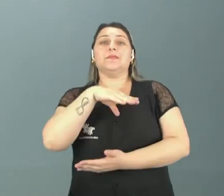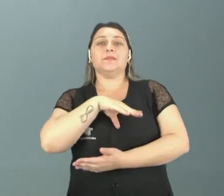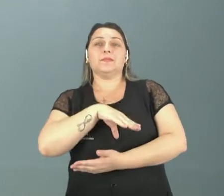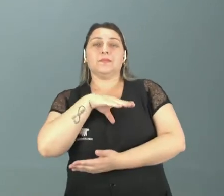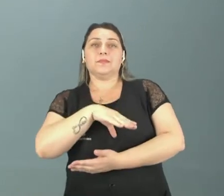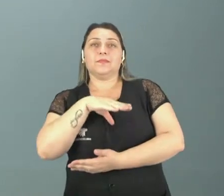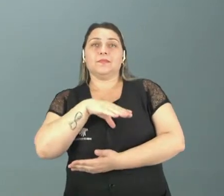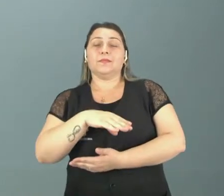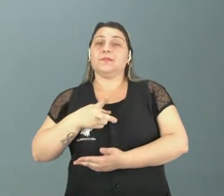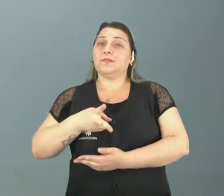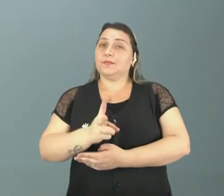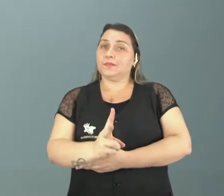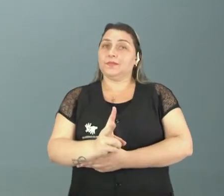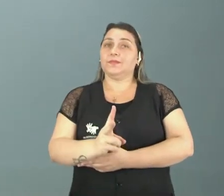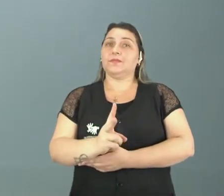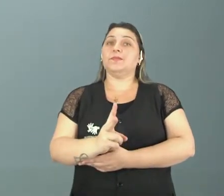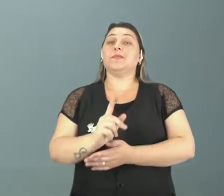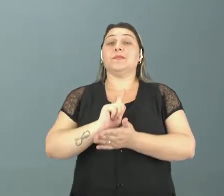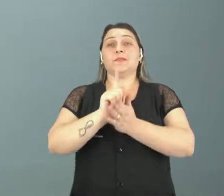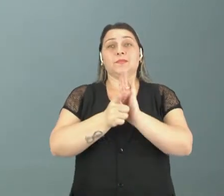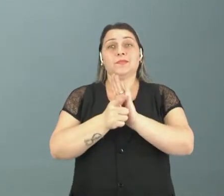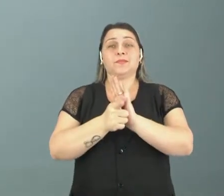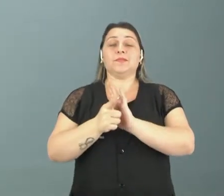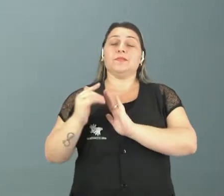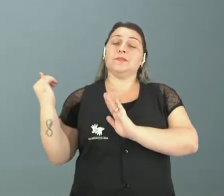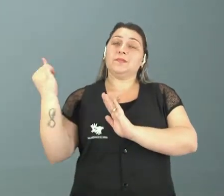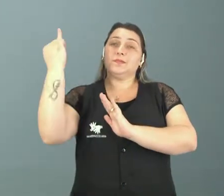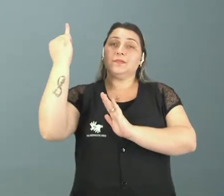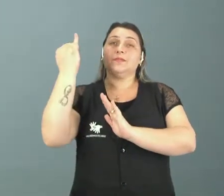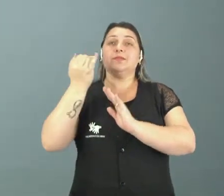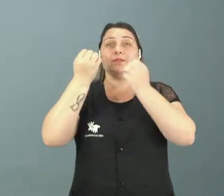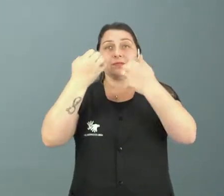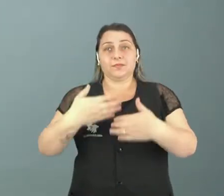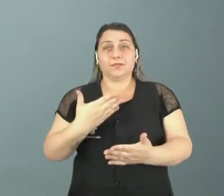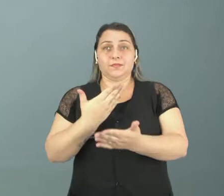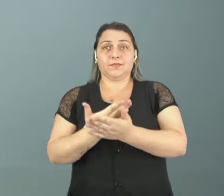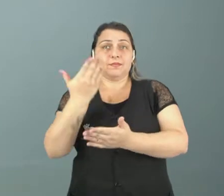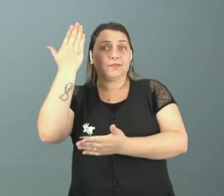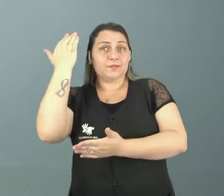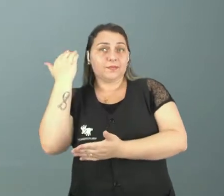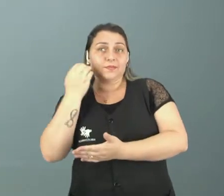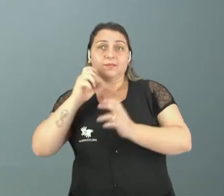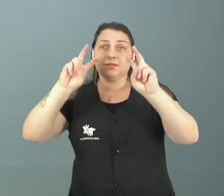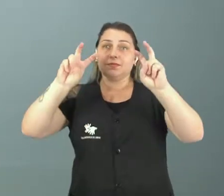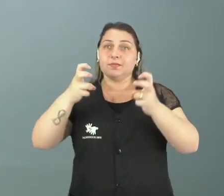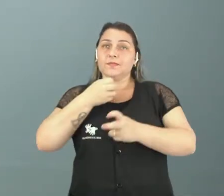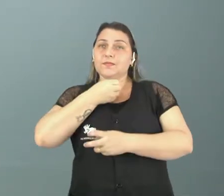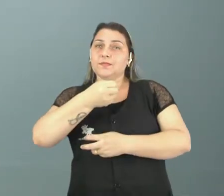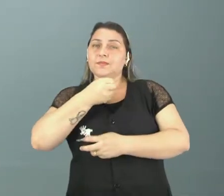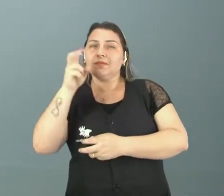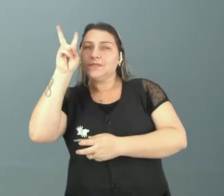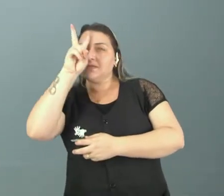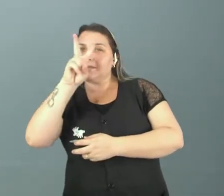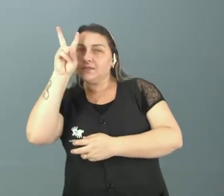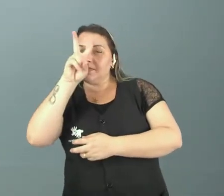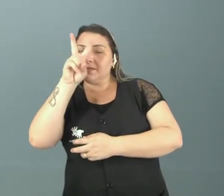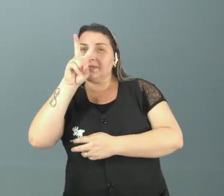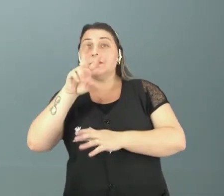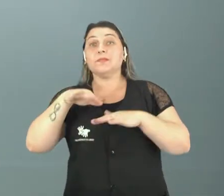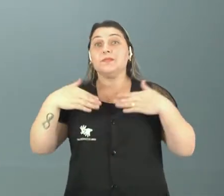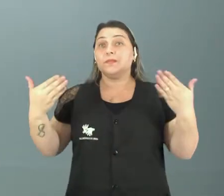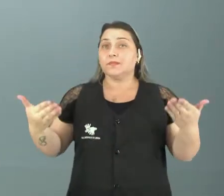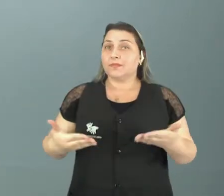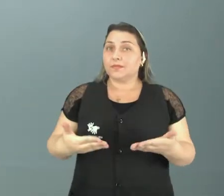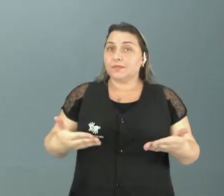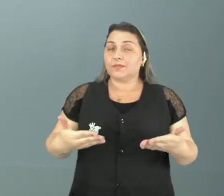portuguesa e vamos continuar falando de um gênero importante que nós falamos na aula passada, sobre reportagem. Estão lembrando? Então